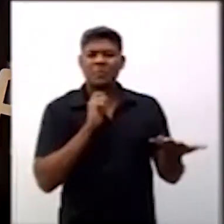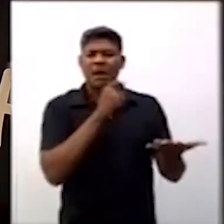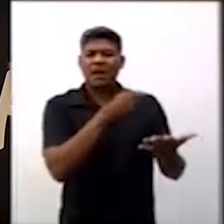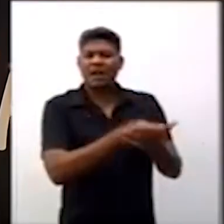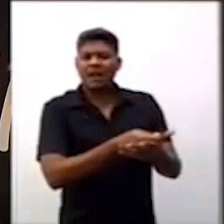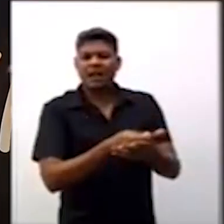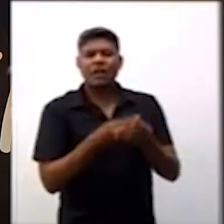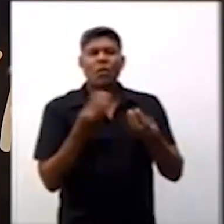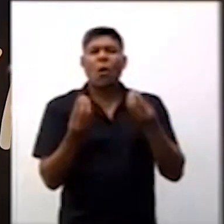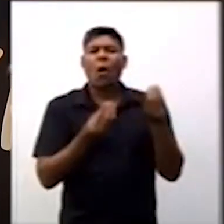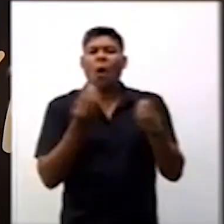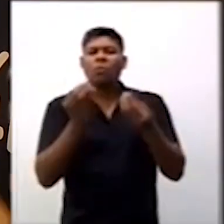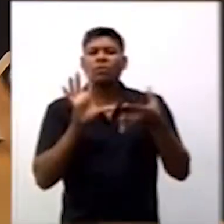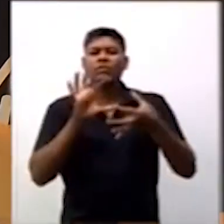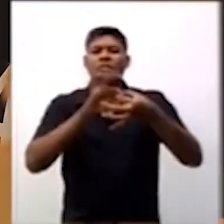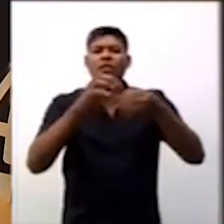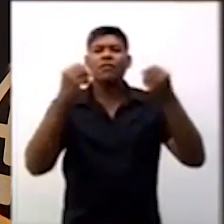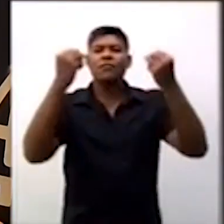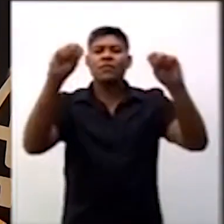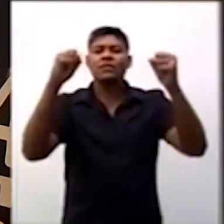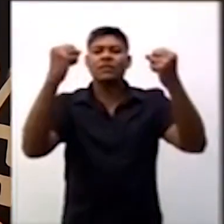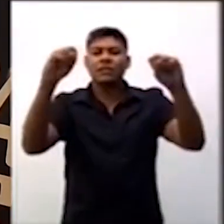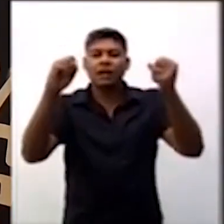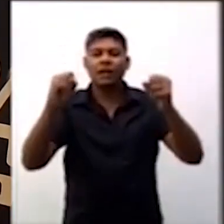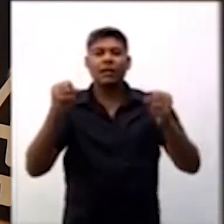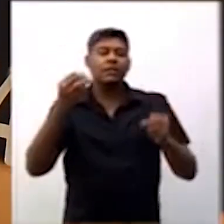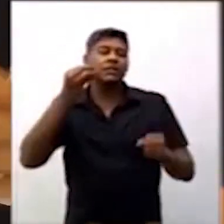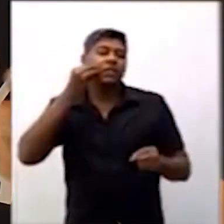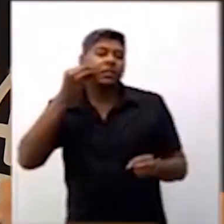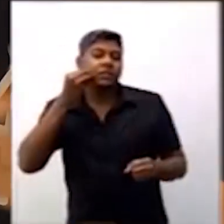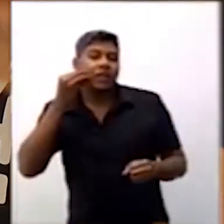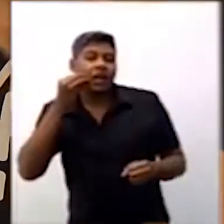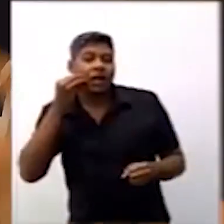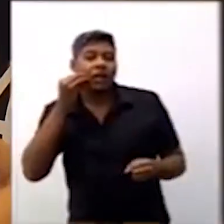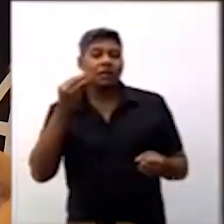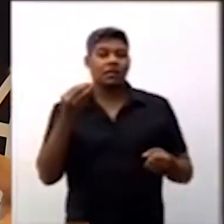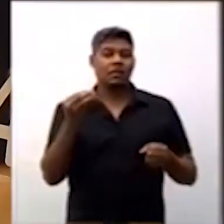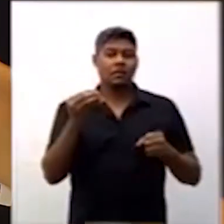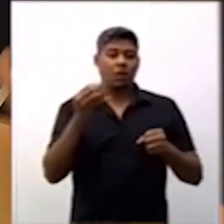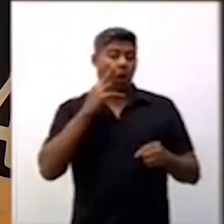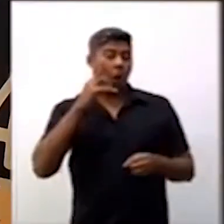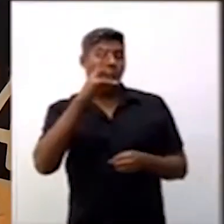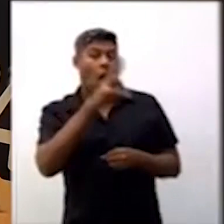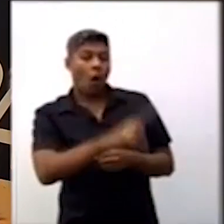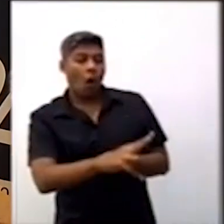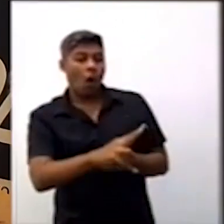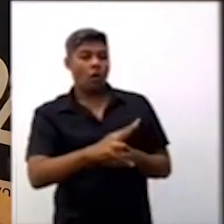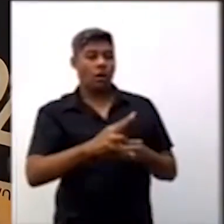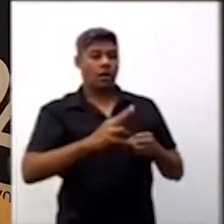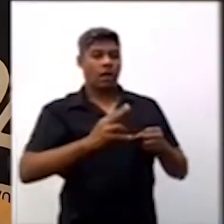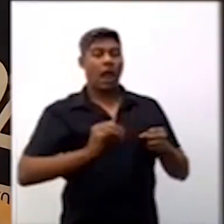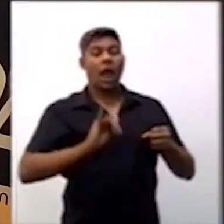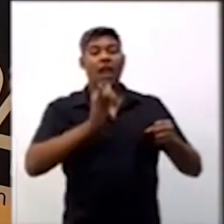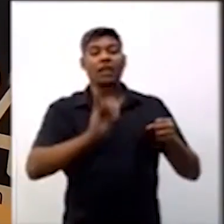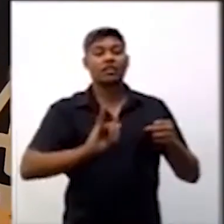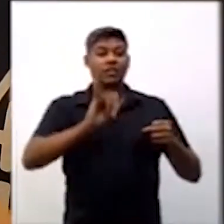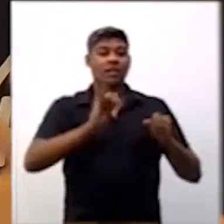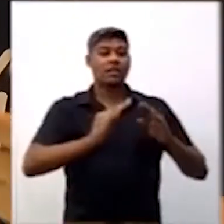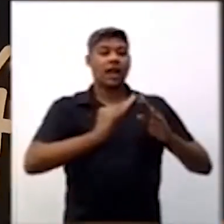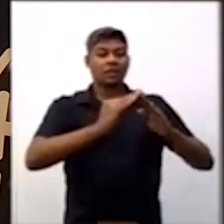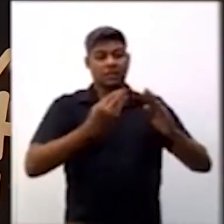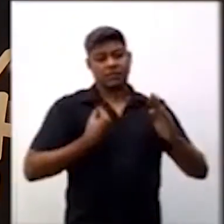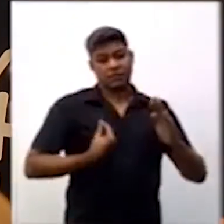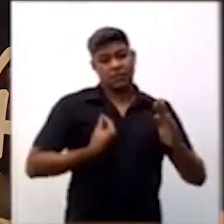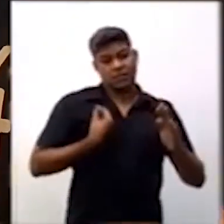a ver com física. Então, primeiro eu vou tentar adivinhar o que é a primeira coisa que você olha quando recebe a conta de energia elétrica em casa.